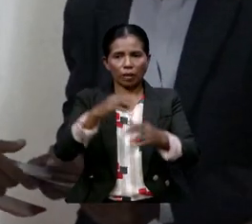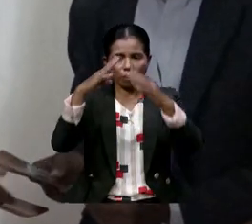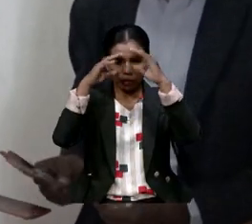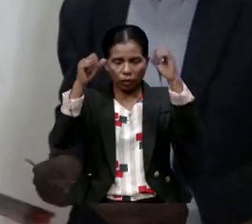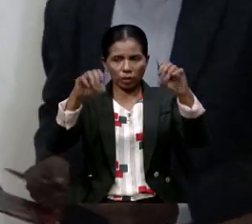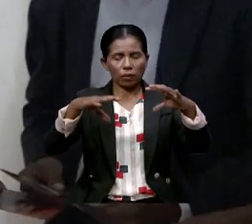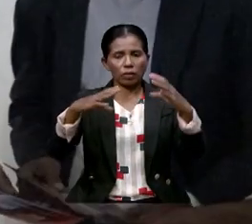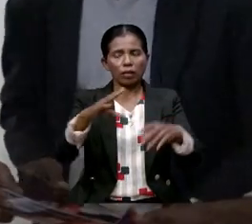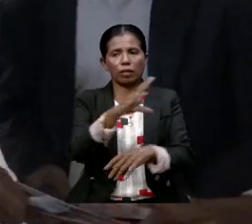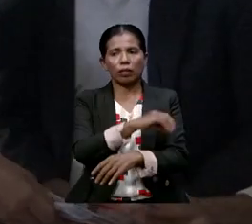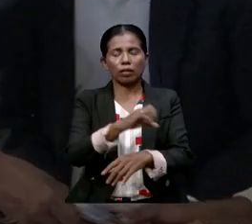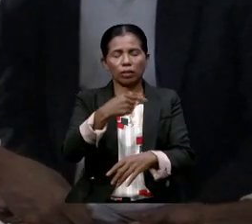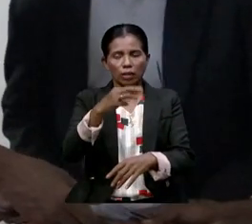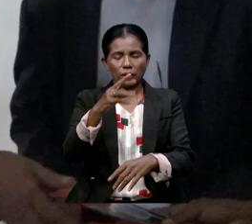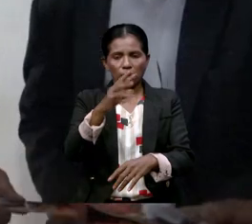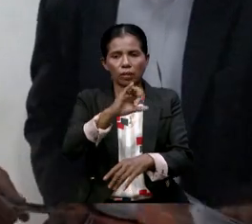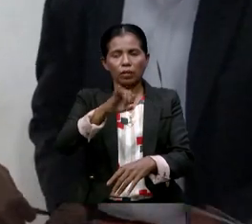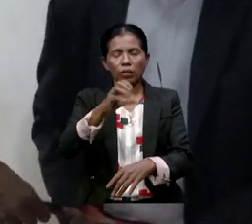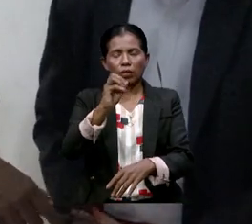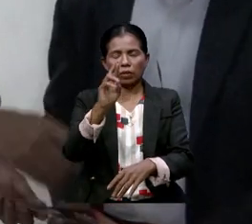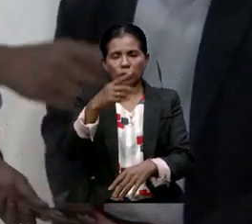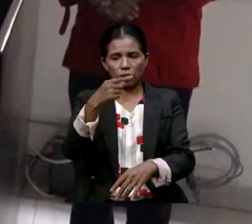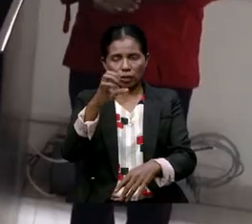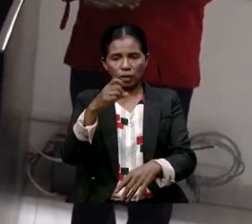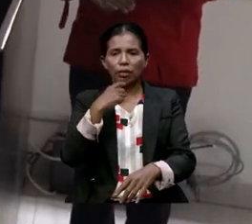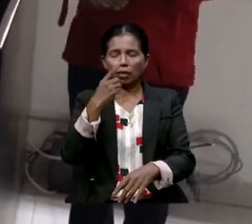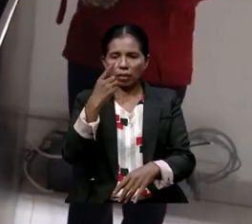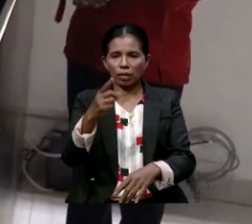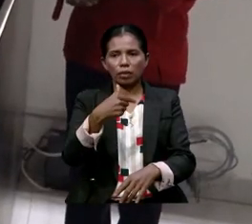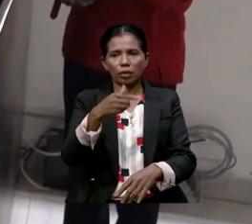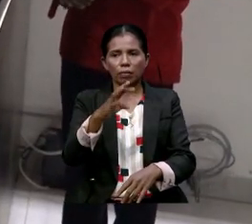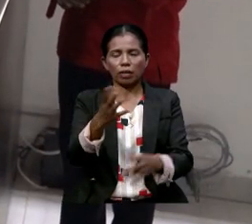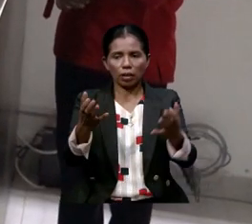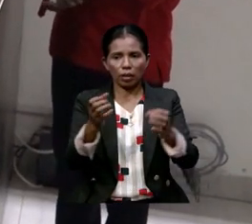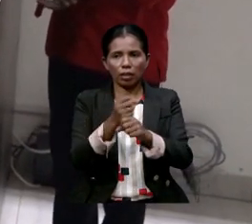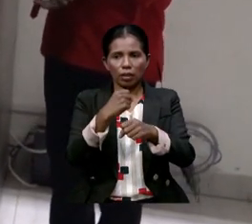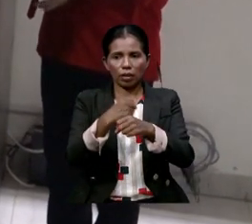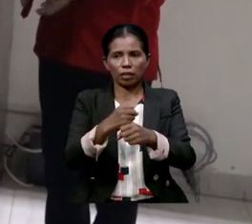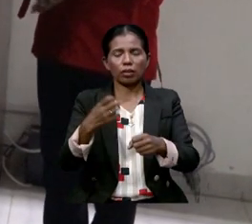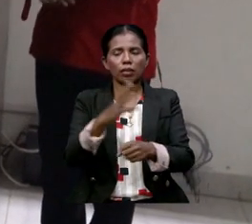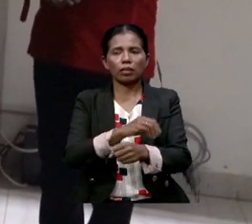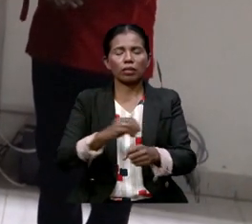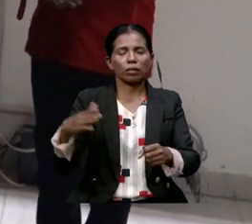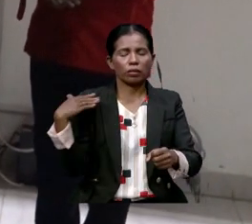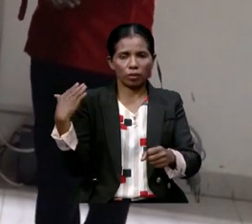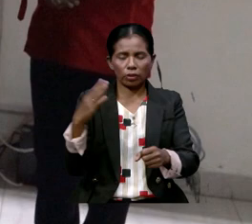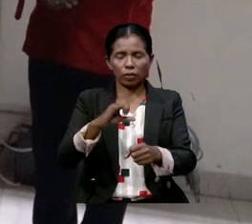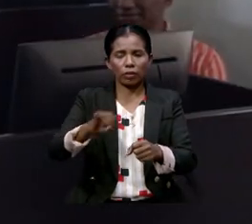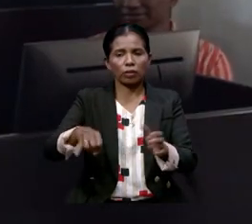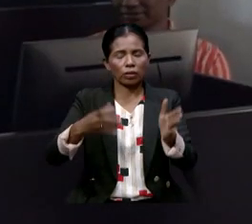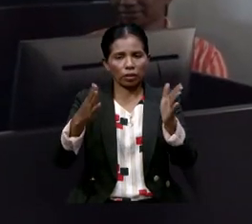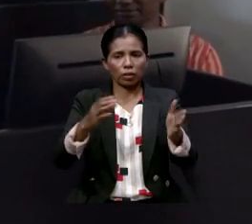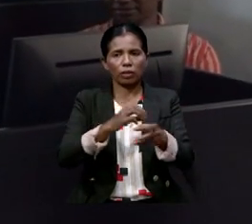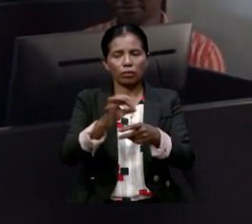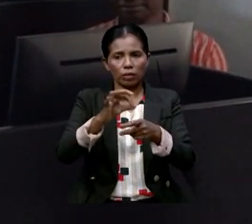Conselho de Administração GMN, Jorge Manuel de Araújo Serrano, atetem, GMN, a cara produz recursos jornalistas de qualidade liu, o se centro de